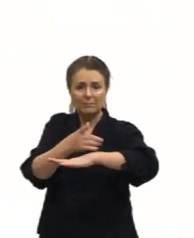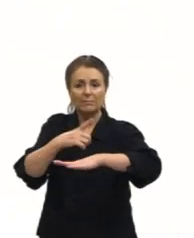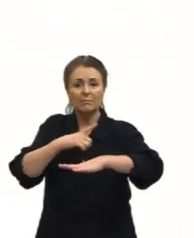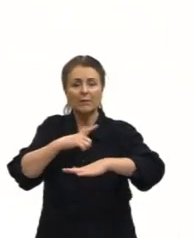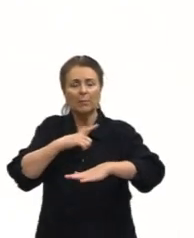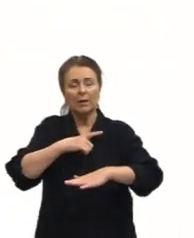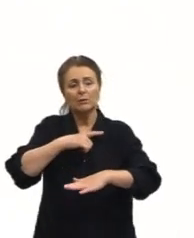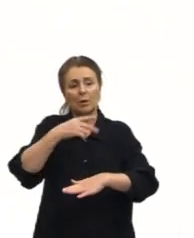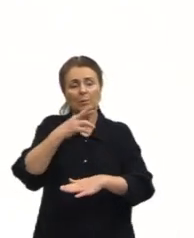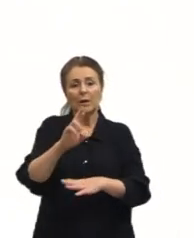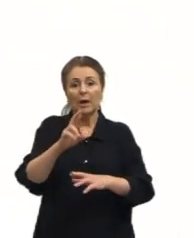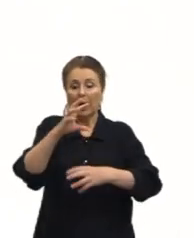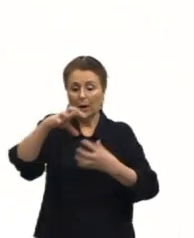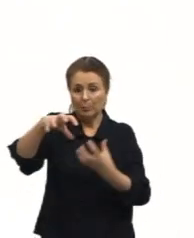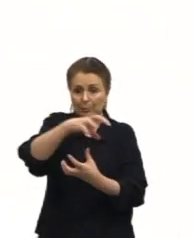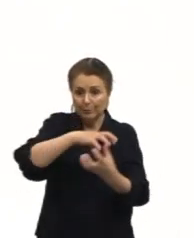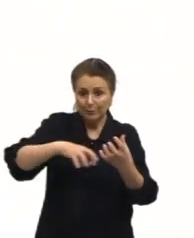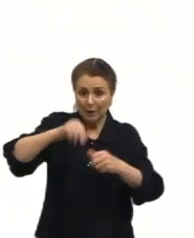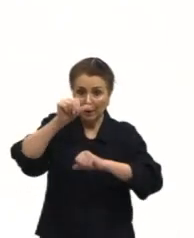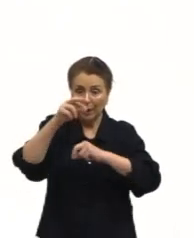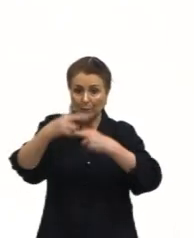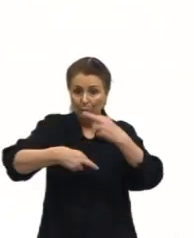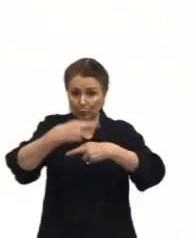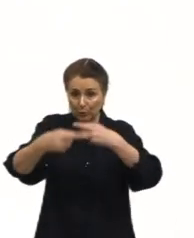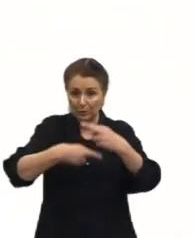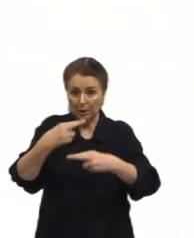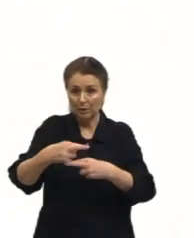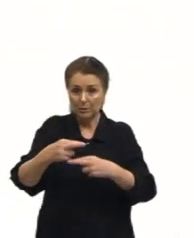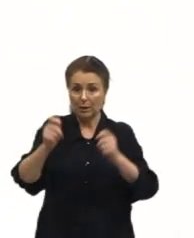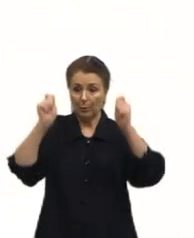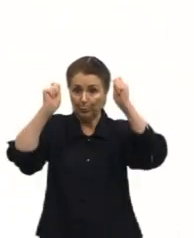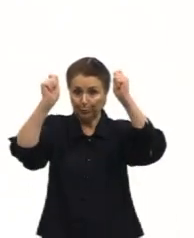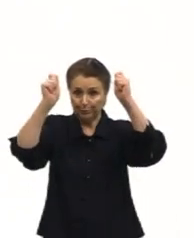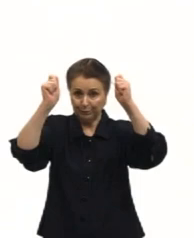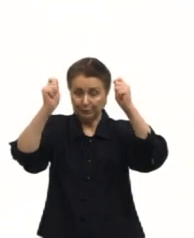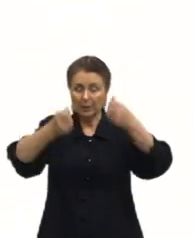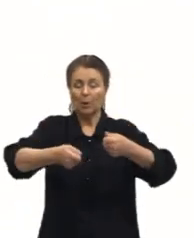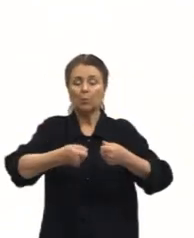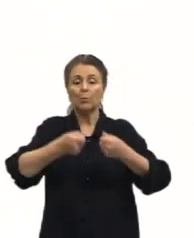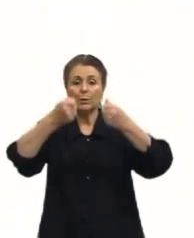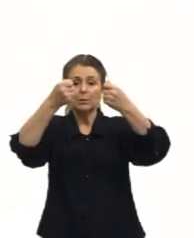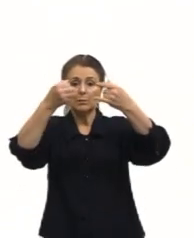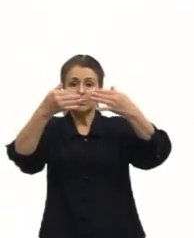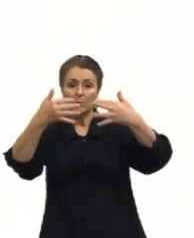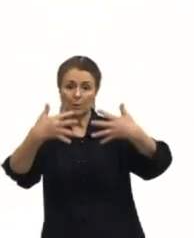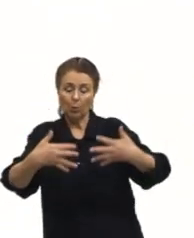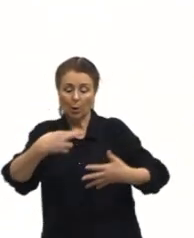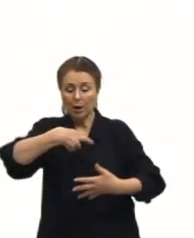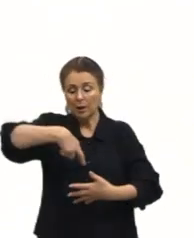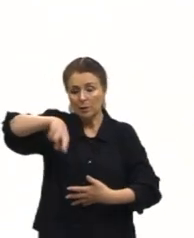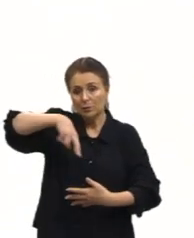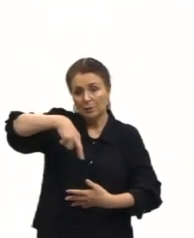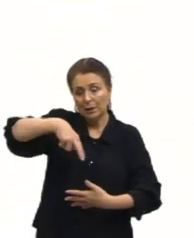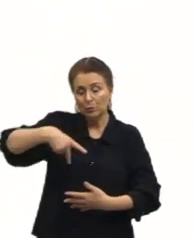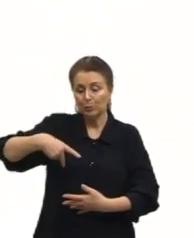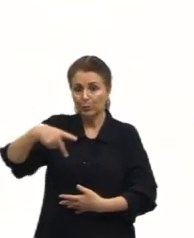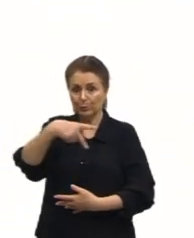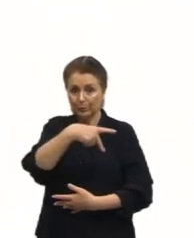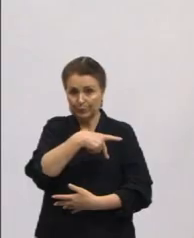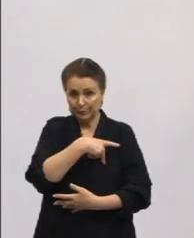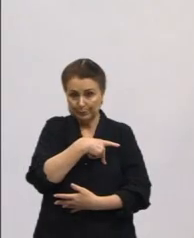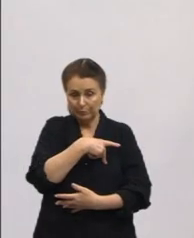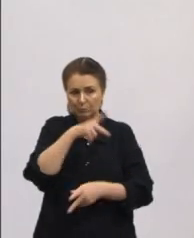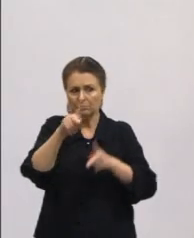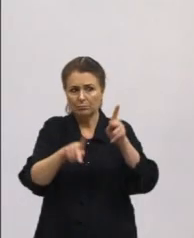protestante falou sobre a religiosidade popular então Caiu essa questão sobre religiosidade